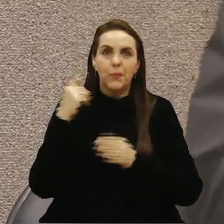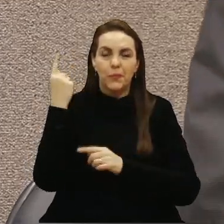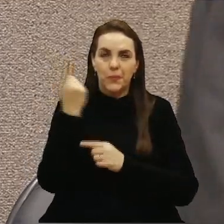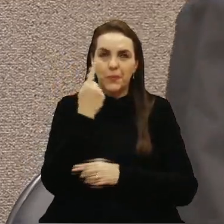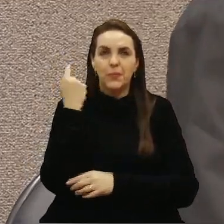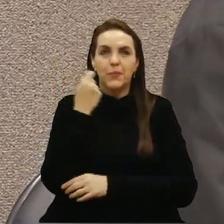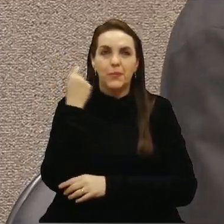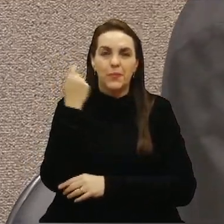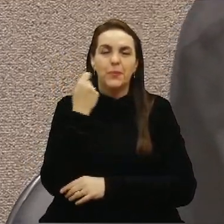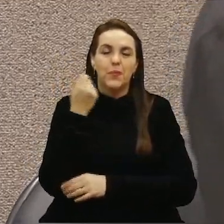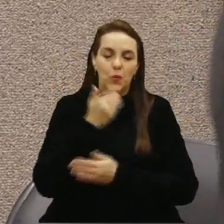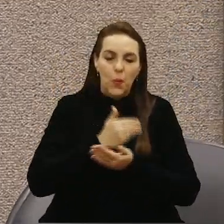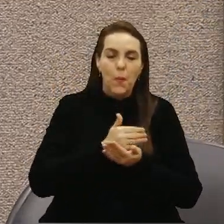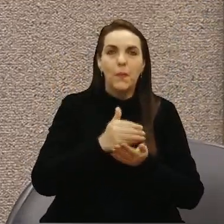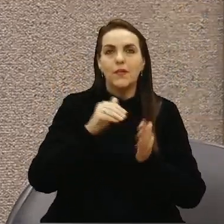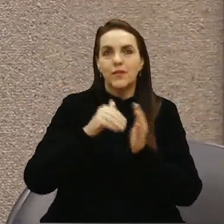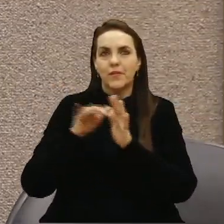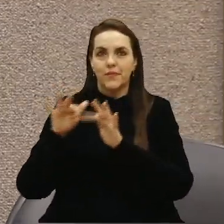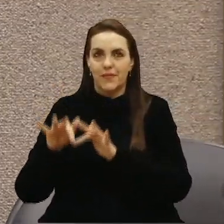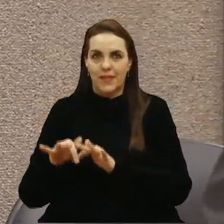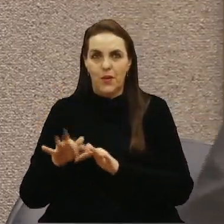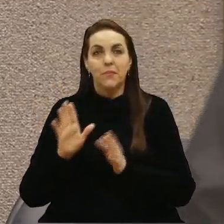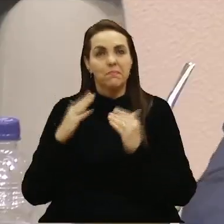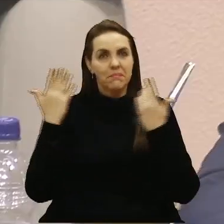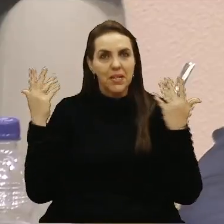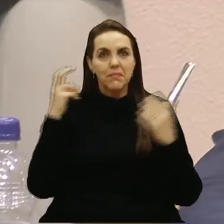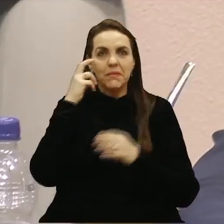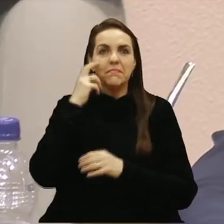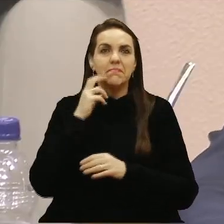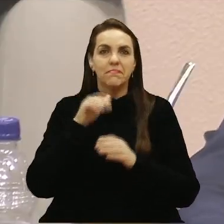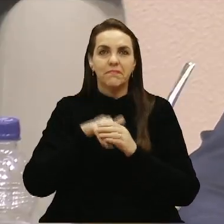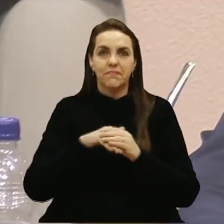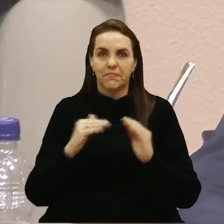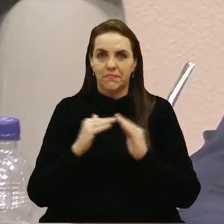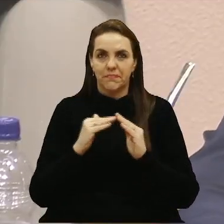parabéns, Daniel Santos. Voto favorável. Obrigado, vereador.